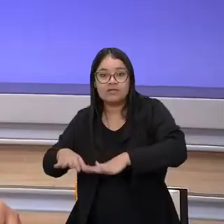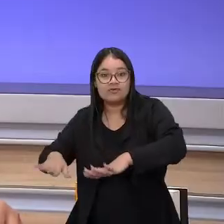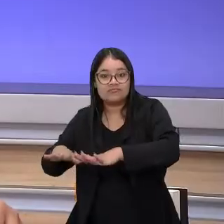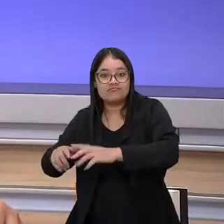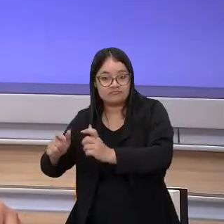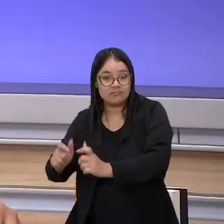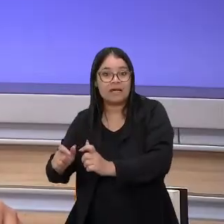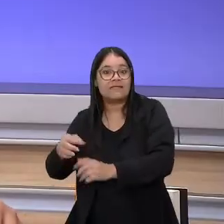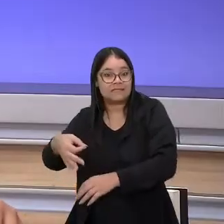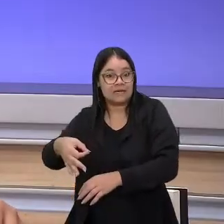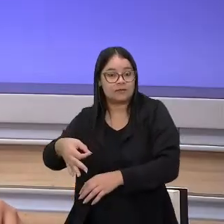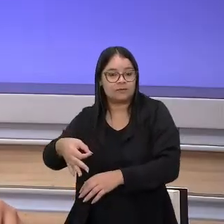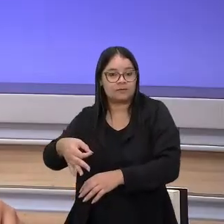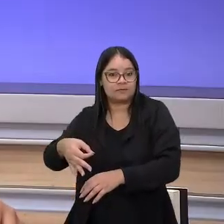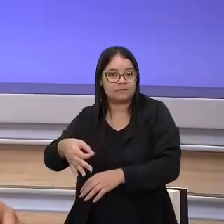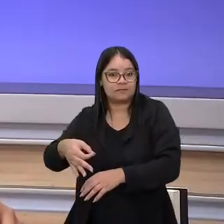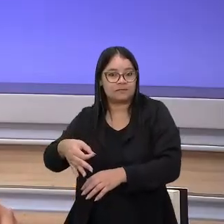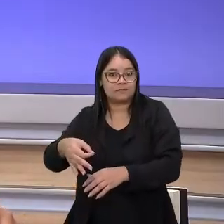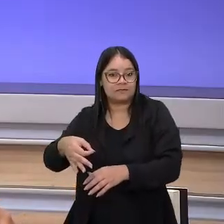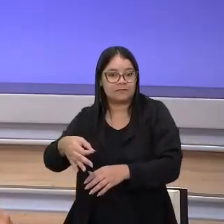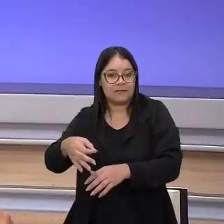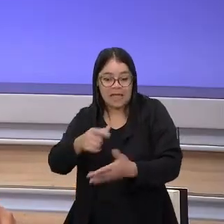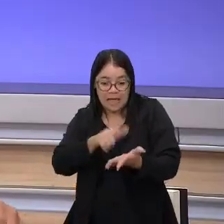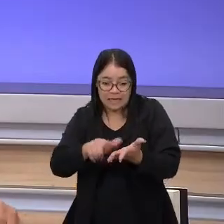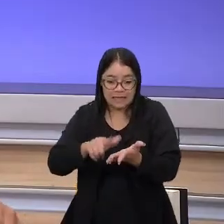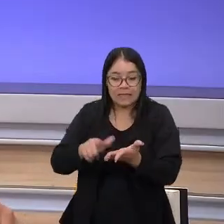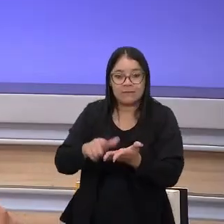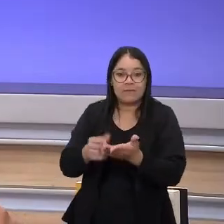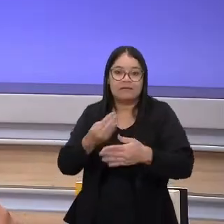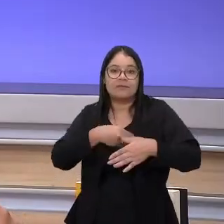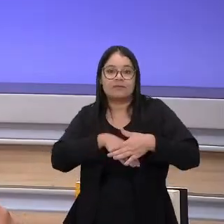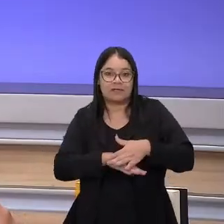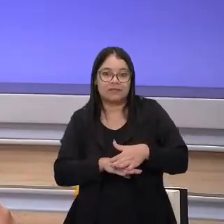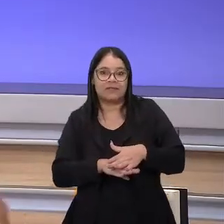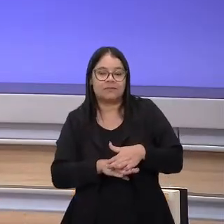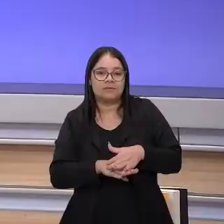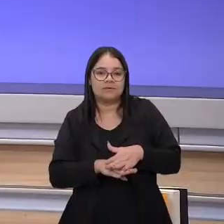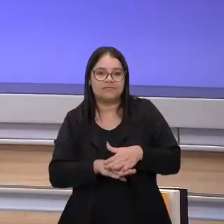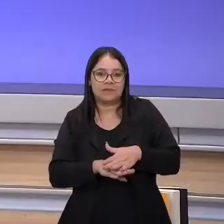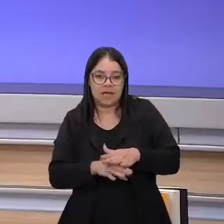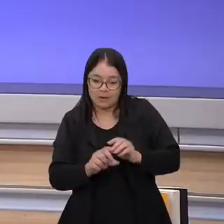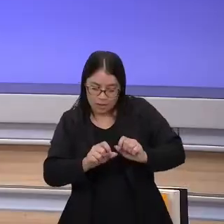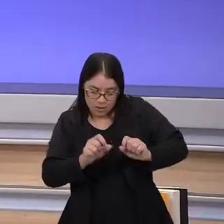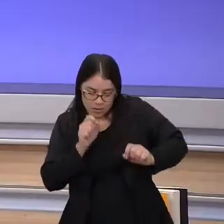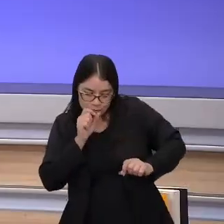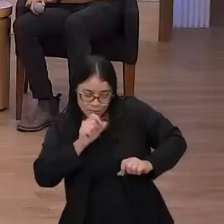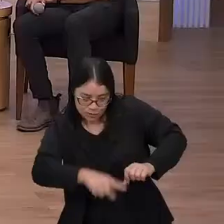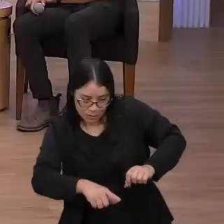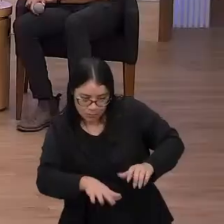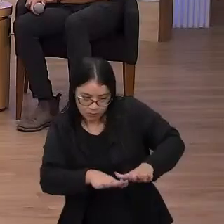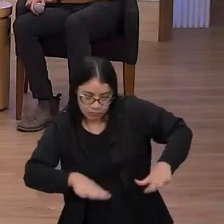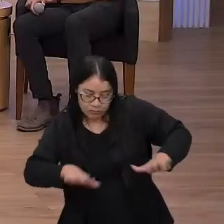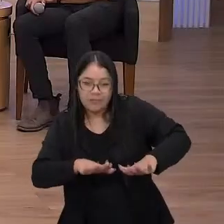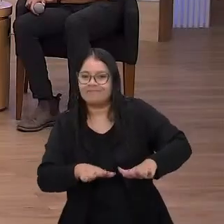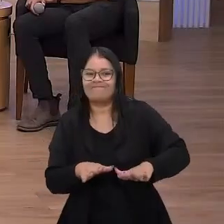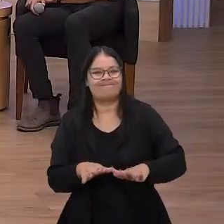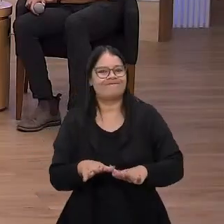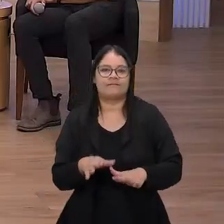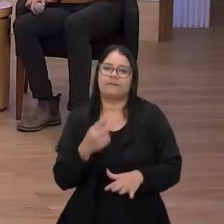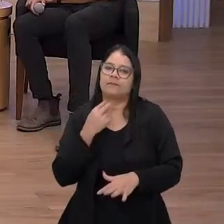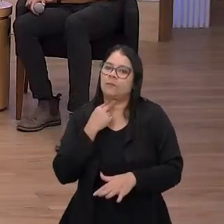destinado. Agora, jogar no chão, não dá, galera. Deixa eu só responder uma pergunta aqui da professora